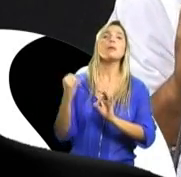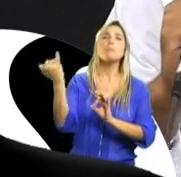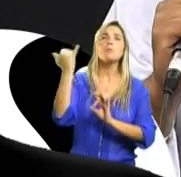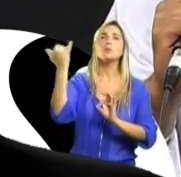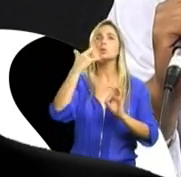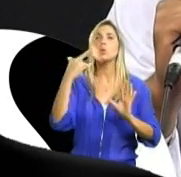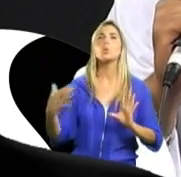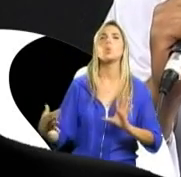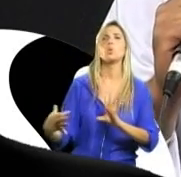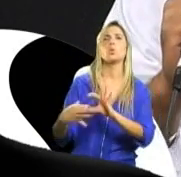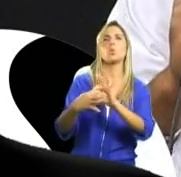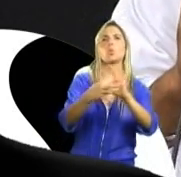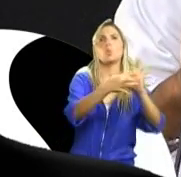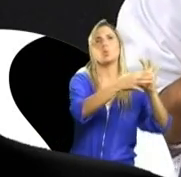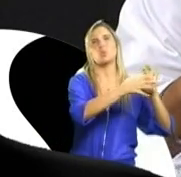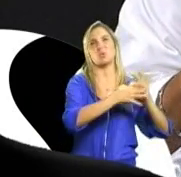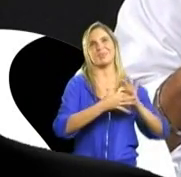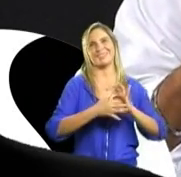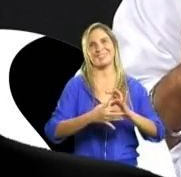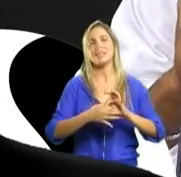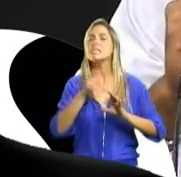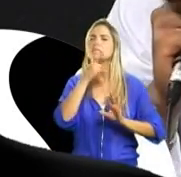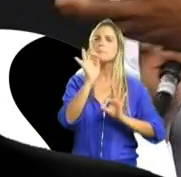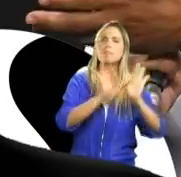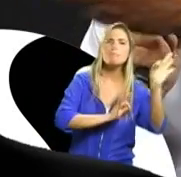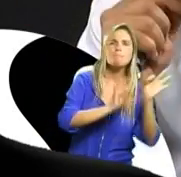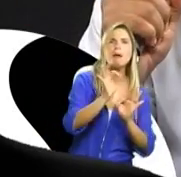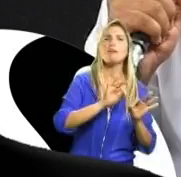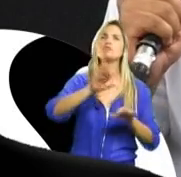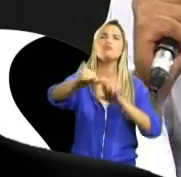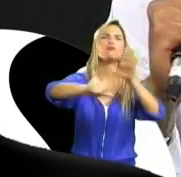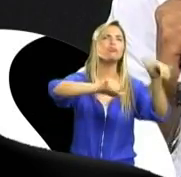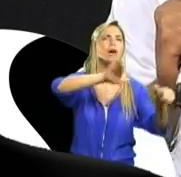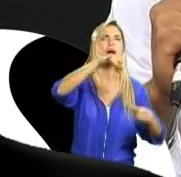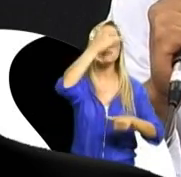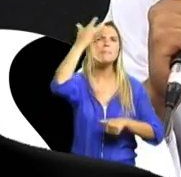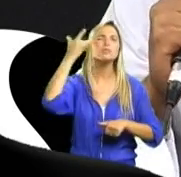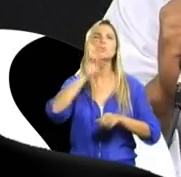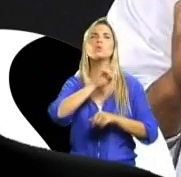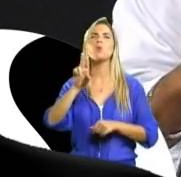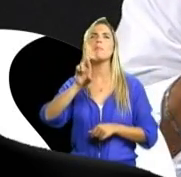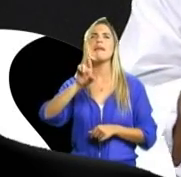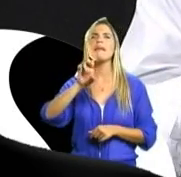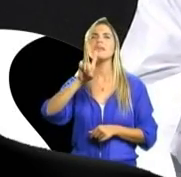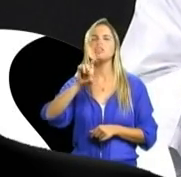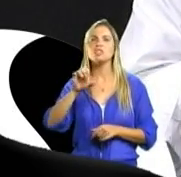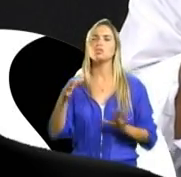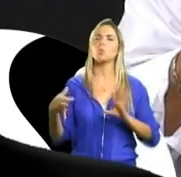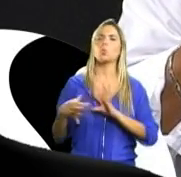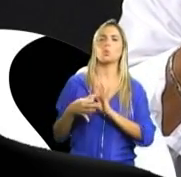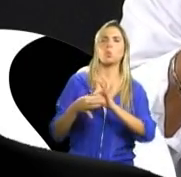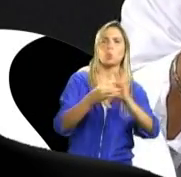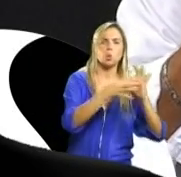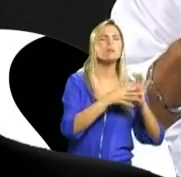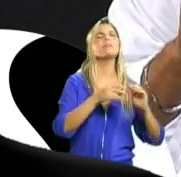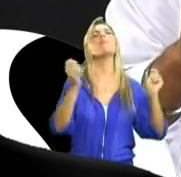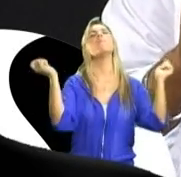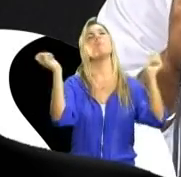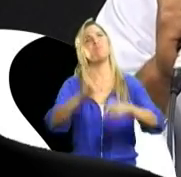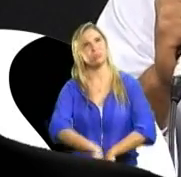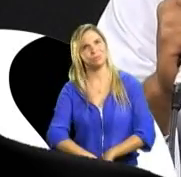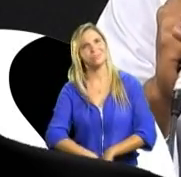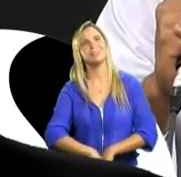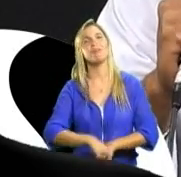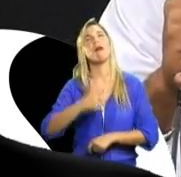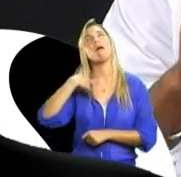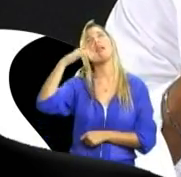dessa construção estruturada, dentro de um planejamento estruturado, dentro do trabalho em rede, que a Fernanda acabou de pontuar, isso é perfeitamente possível, né? Não chega a ser um